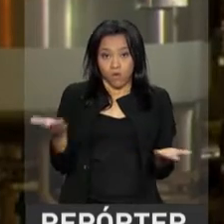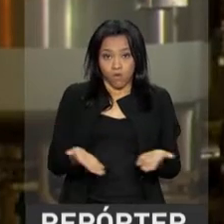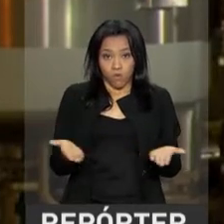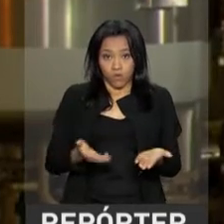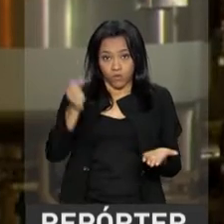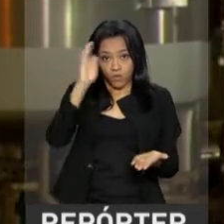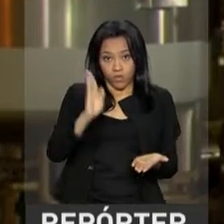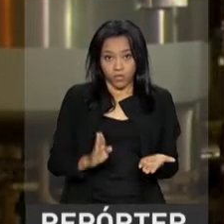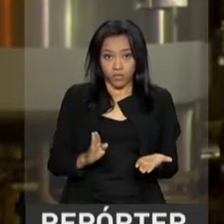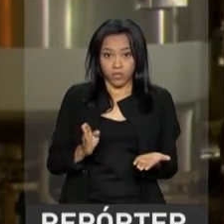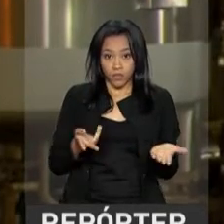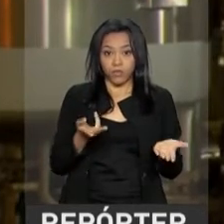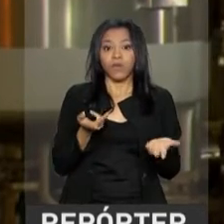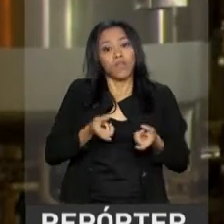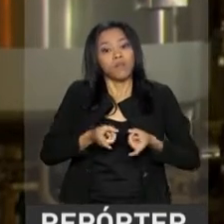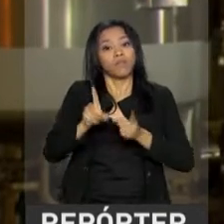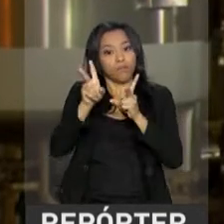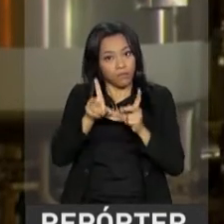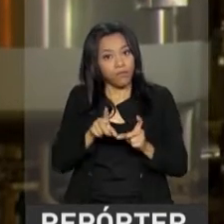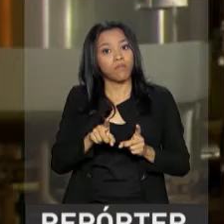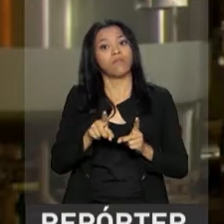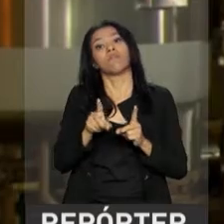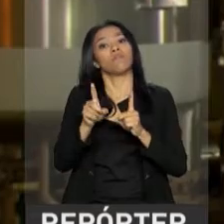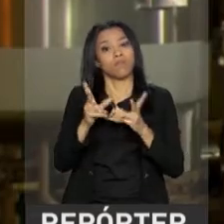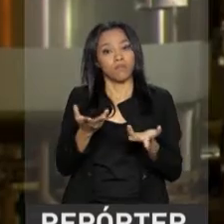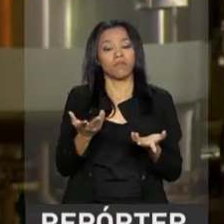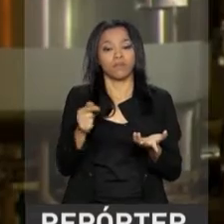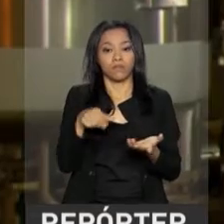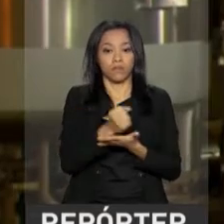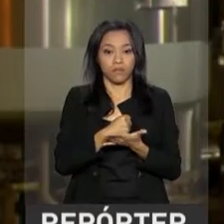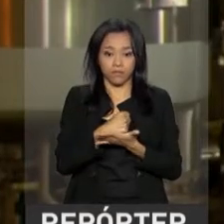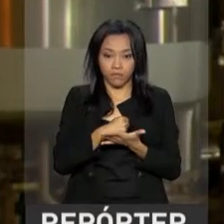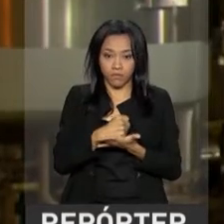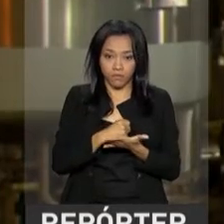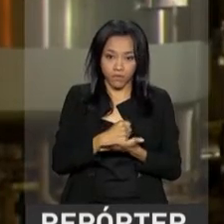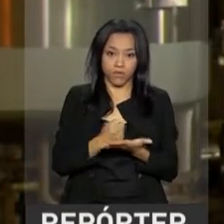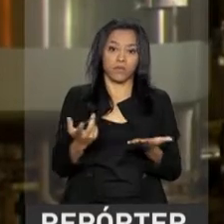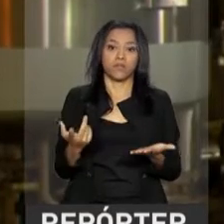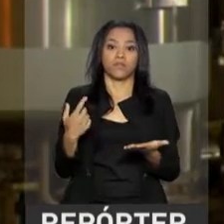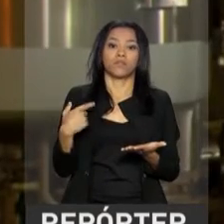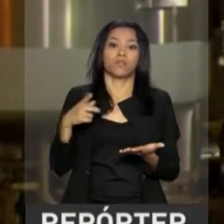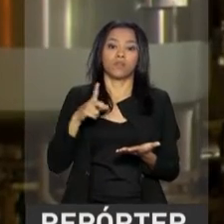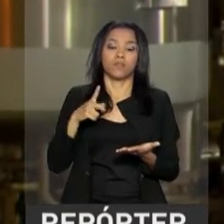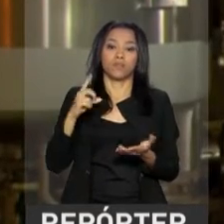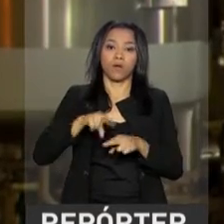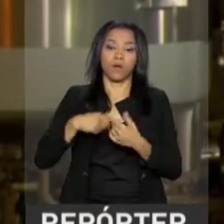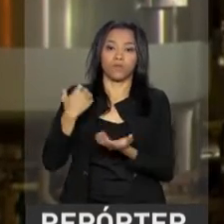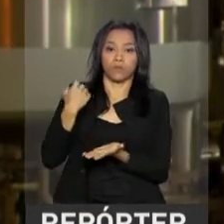hoje importa imunoglobulina, fora a imunoglobulina que é feita por contrato do plasma brasileiro, a